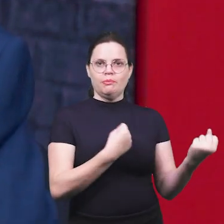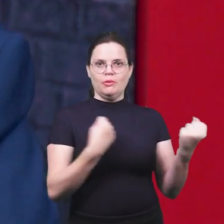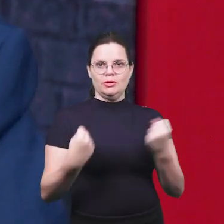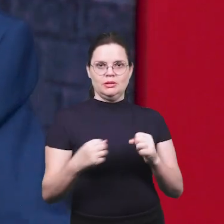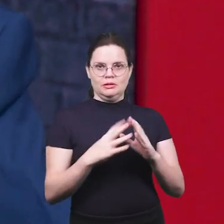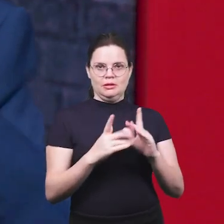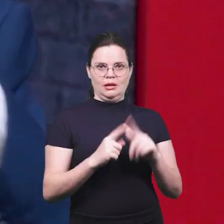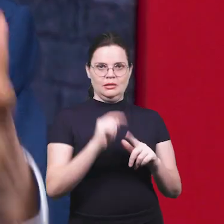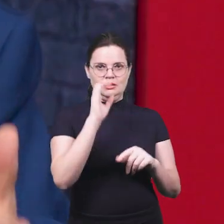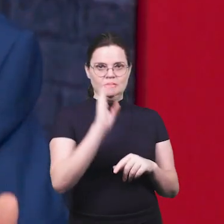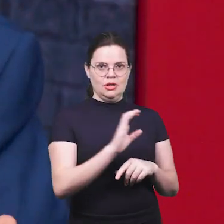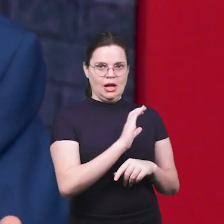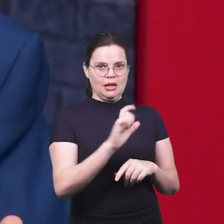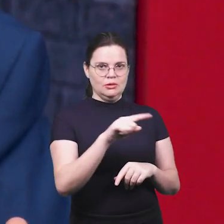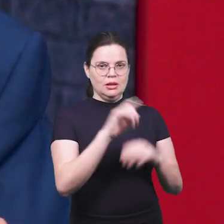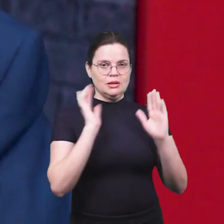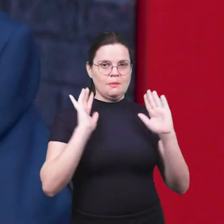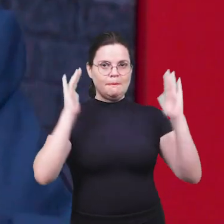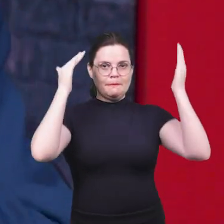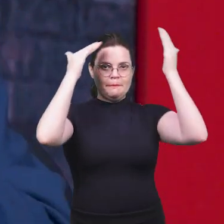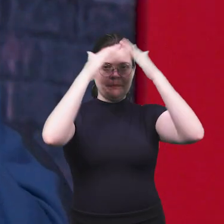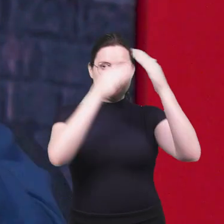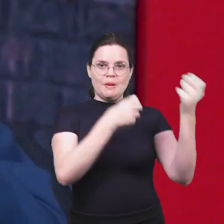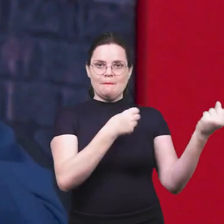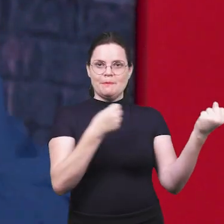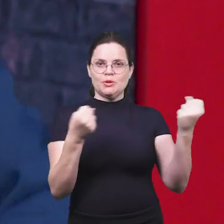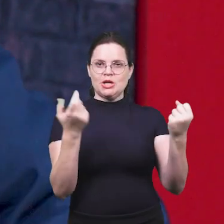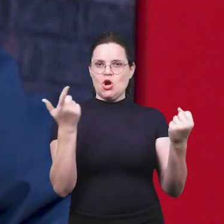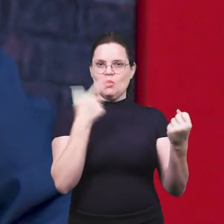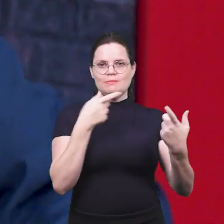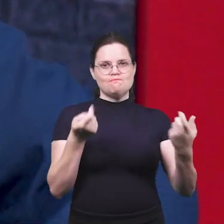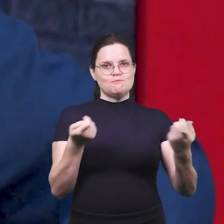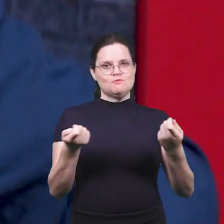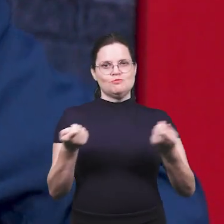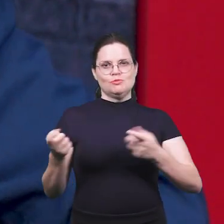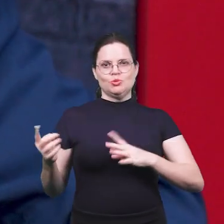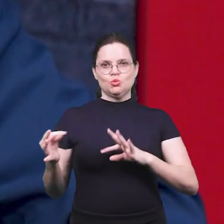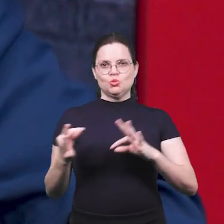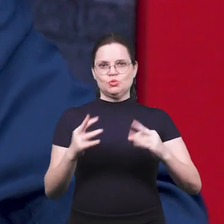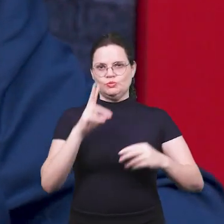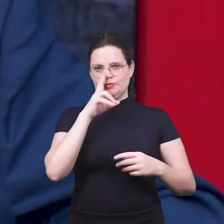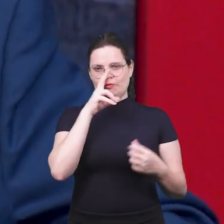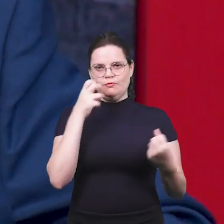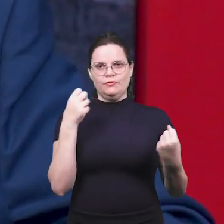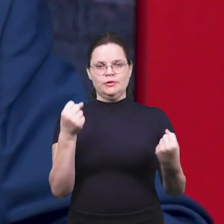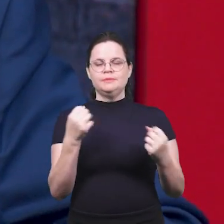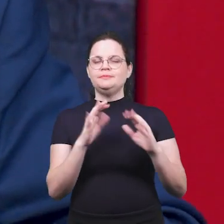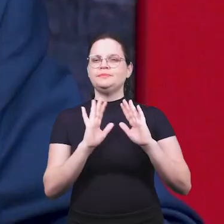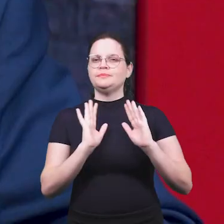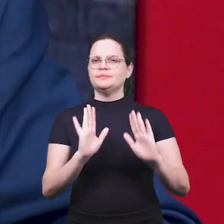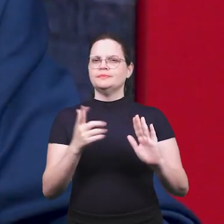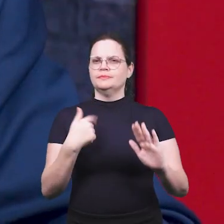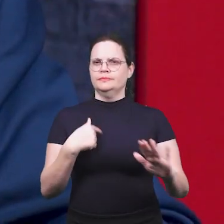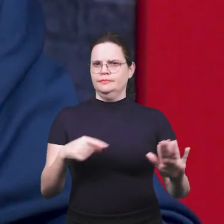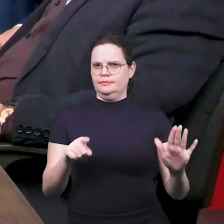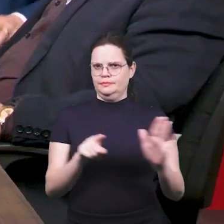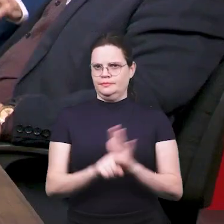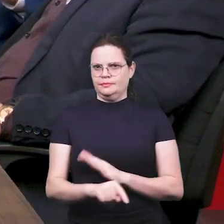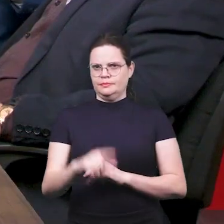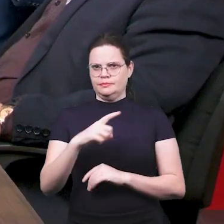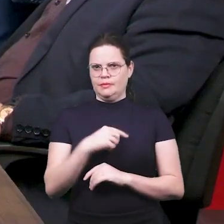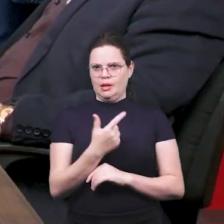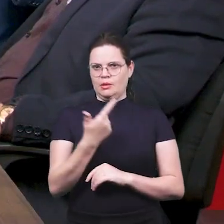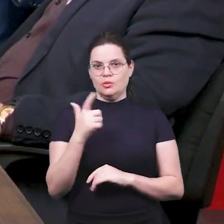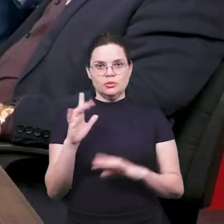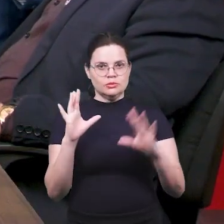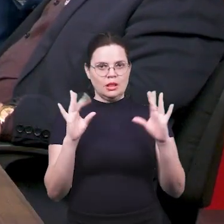igreja, do papado, né? Cada vez mais fortalecendo. Eu pergunto aqui se tem mais algum